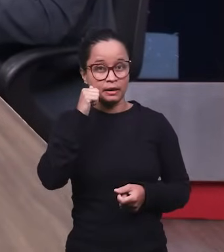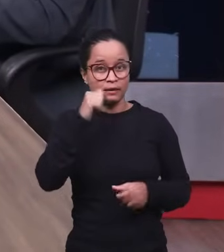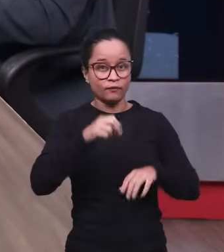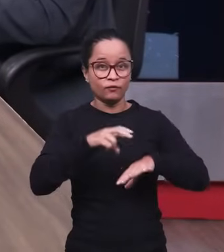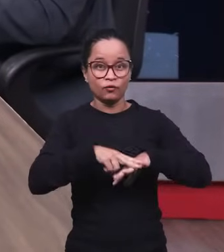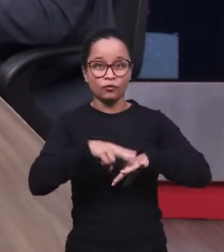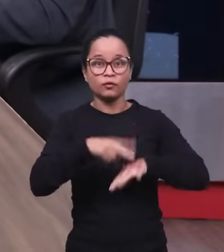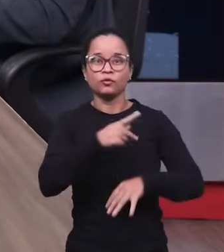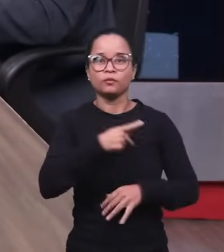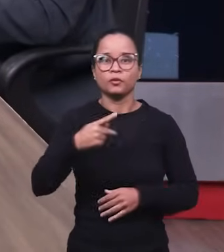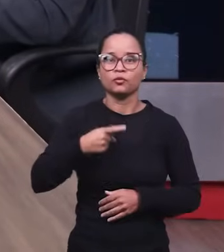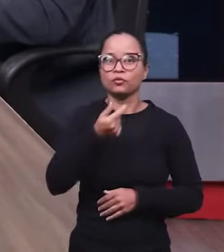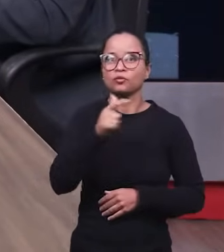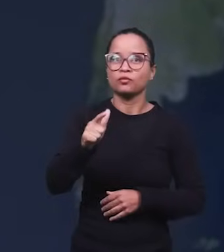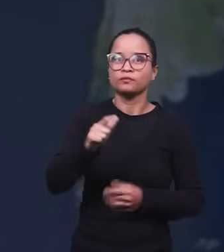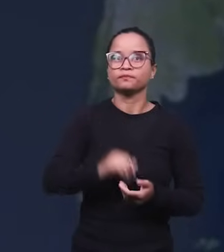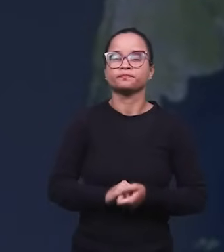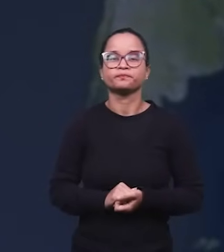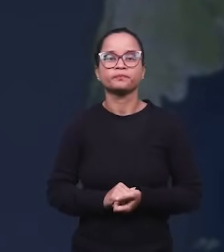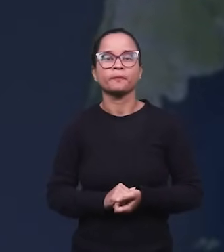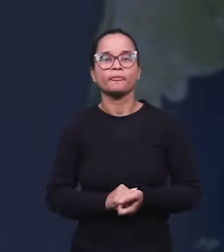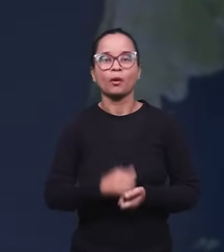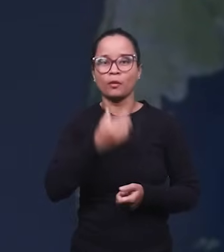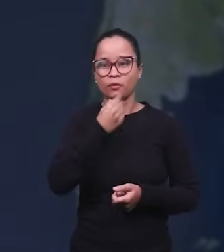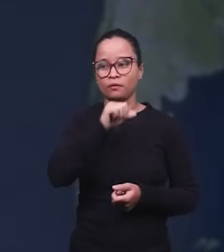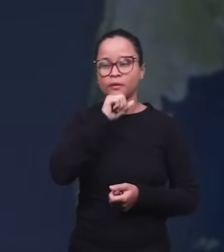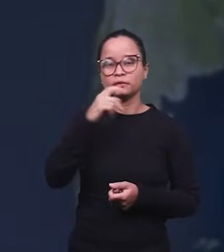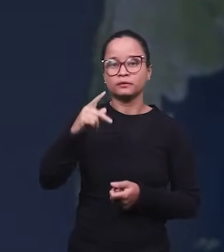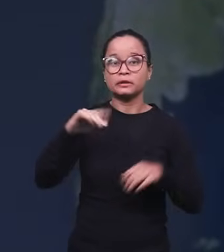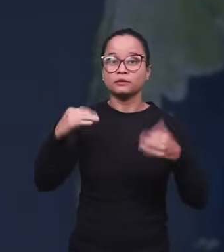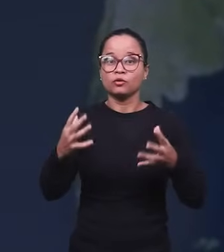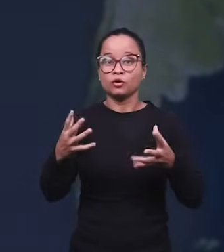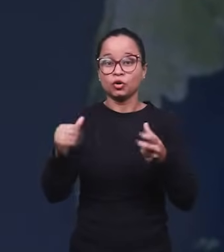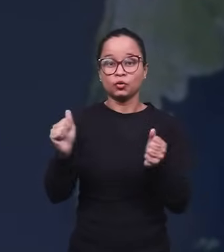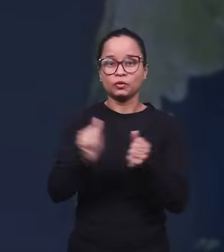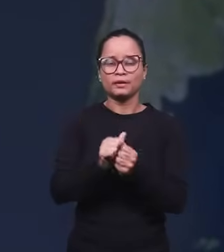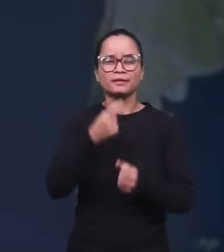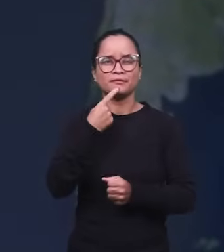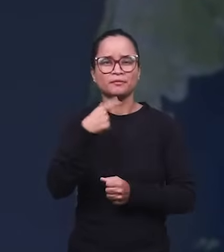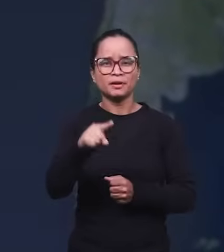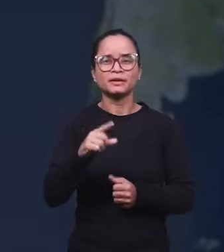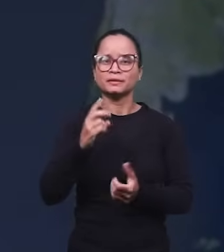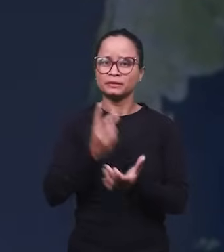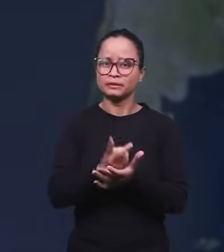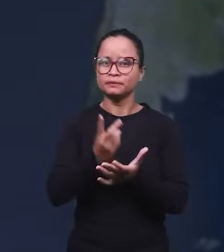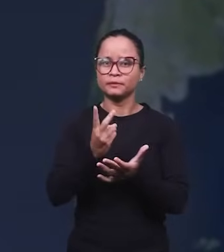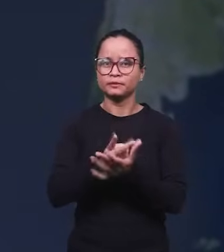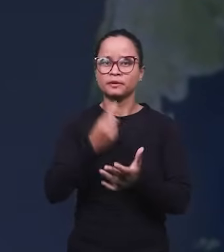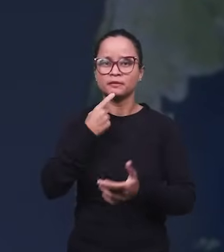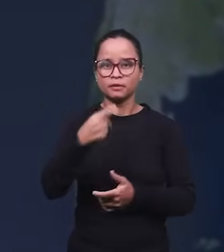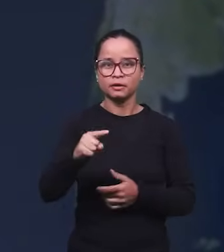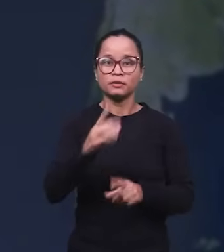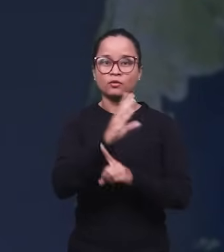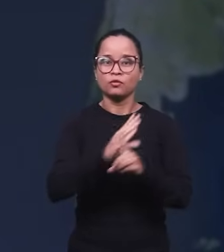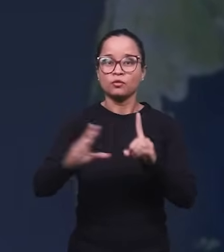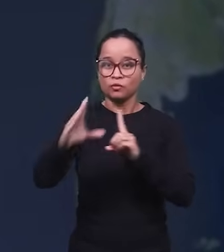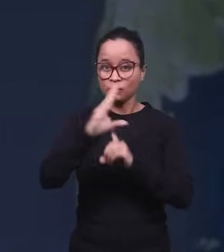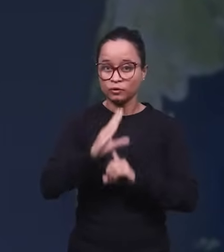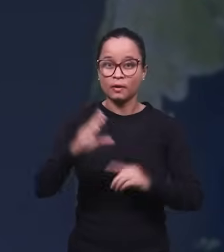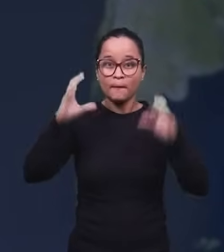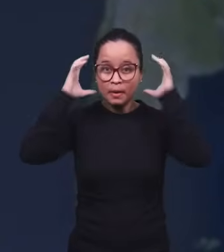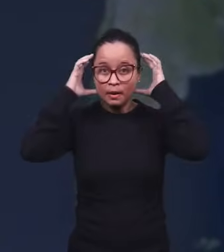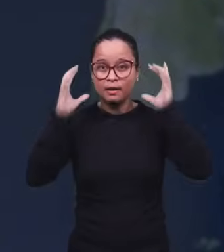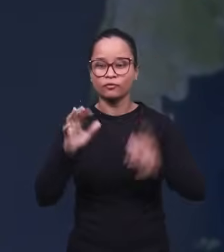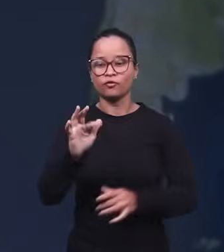Jean Makonga, né? O Makonga Mobila, né? E eles então ali toda semana eles transmitem um